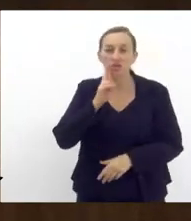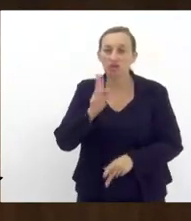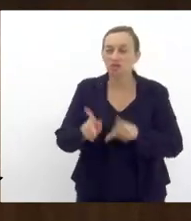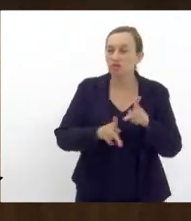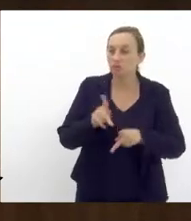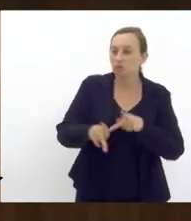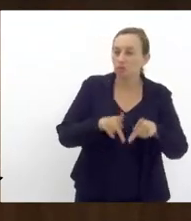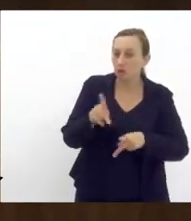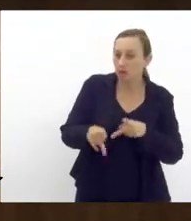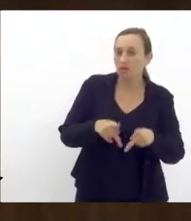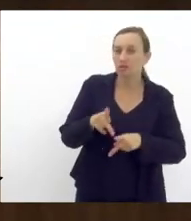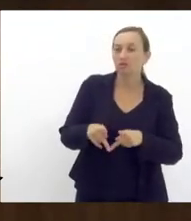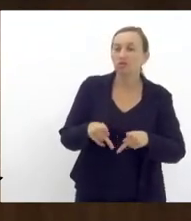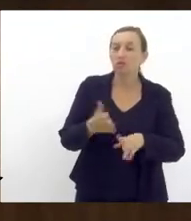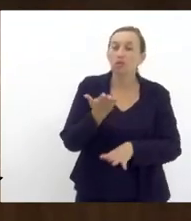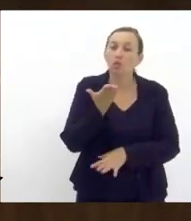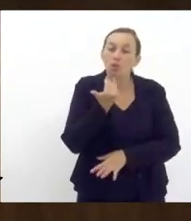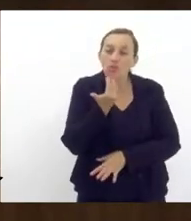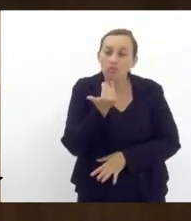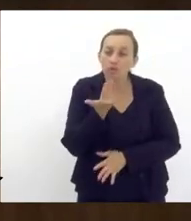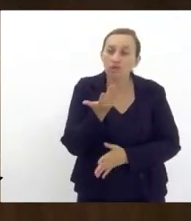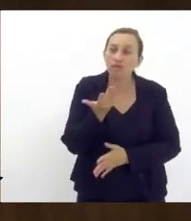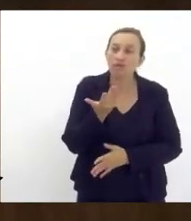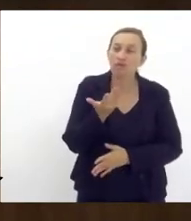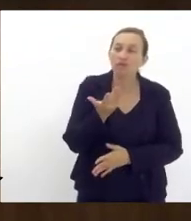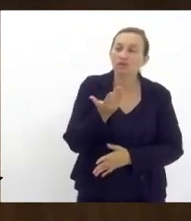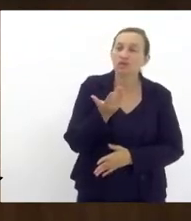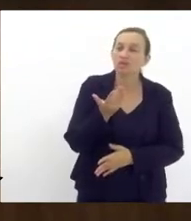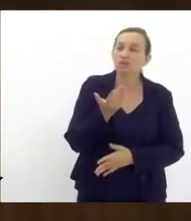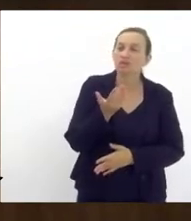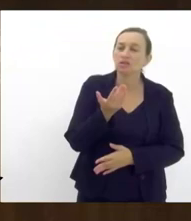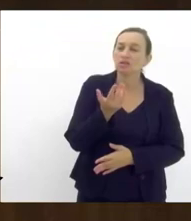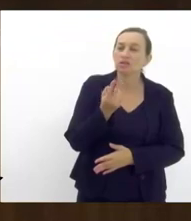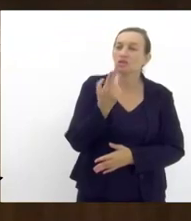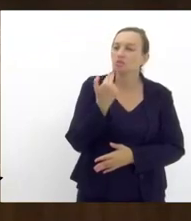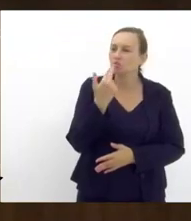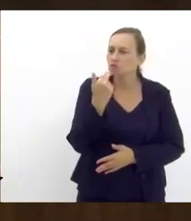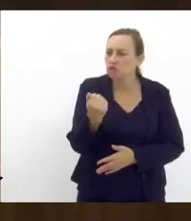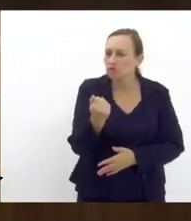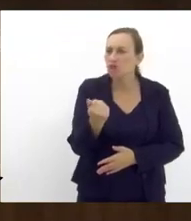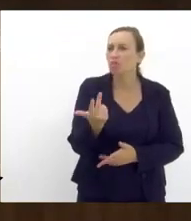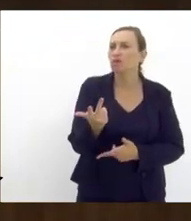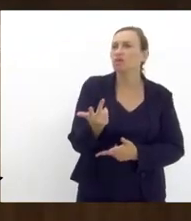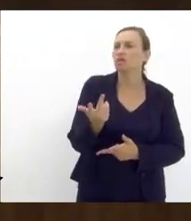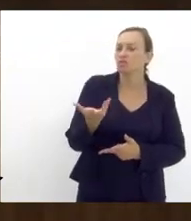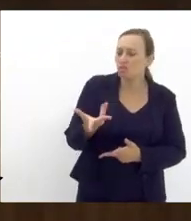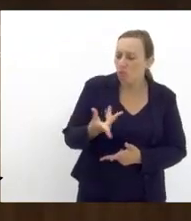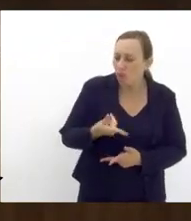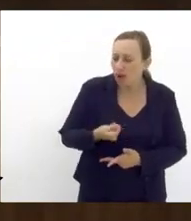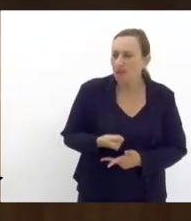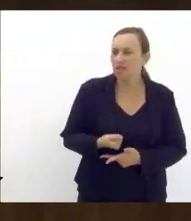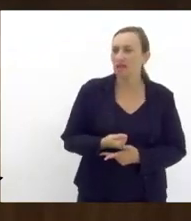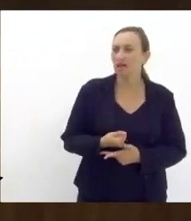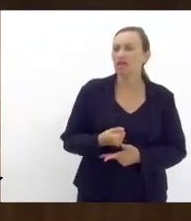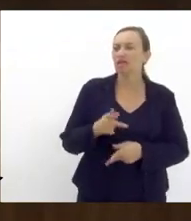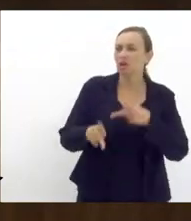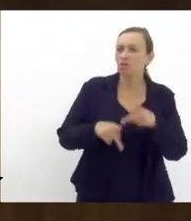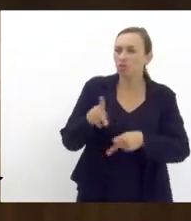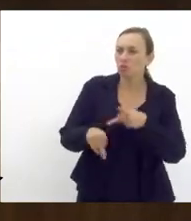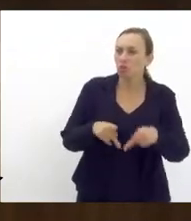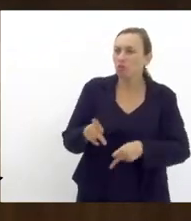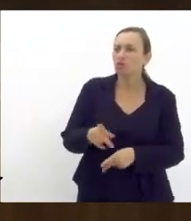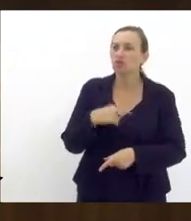com refeições nutrição nutricionalmente qualificadas para nossa população